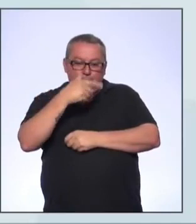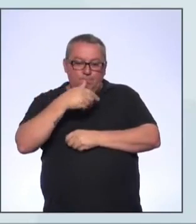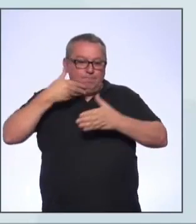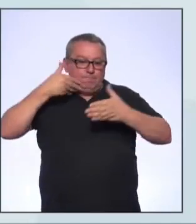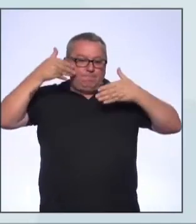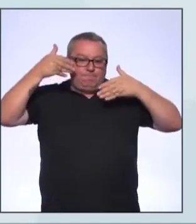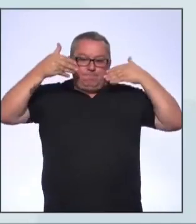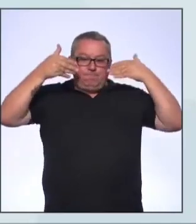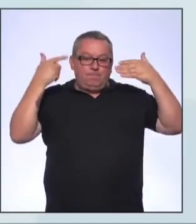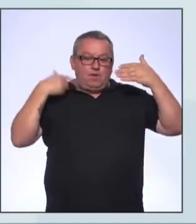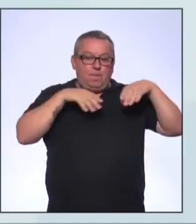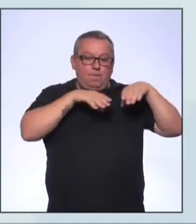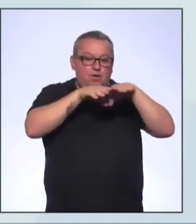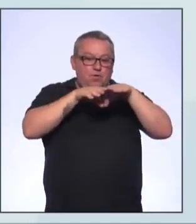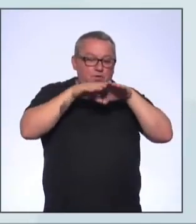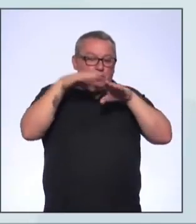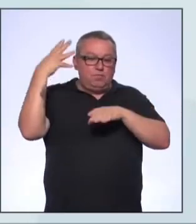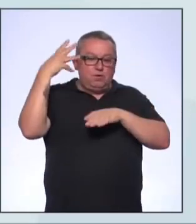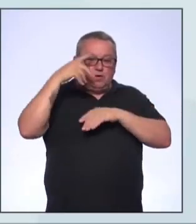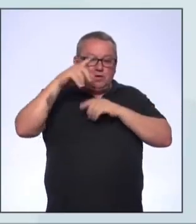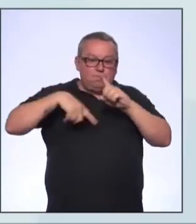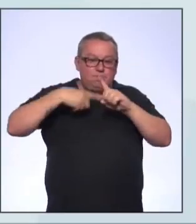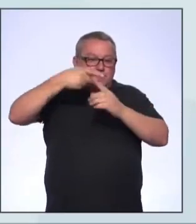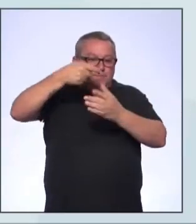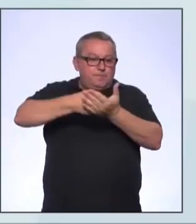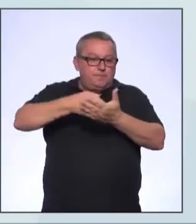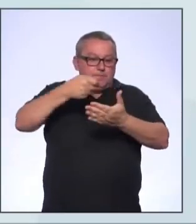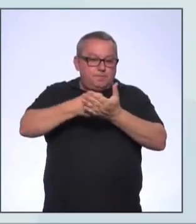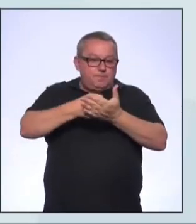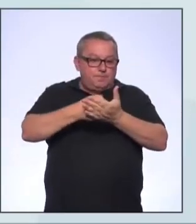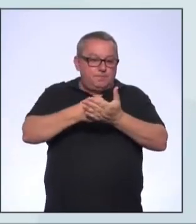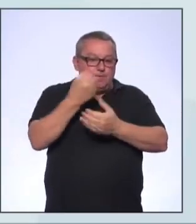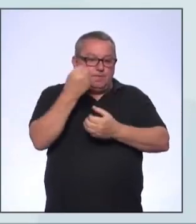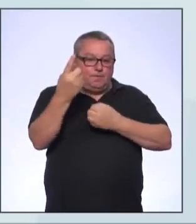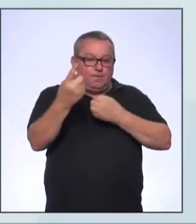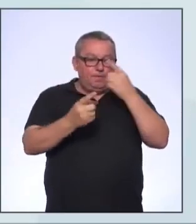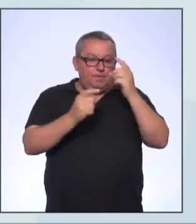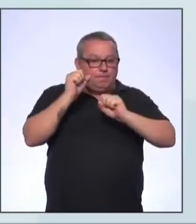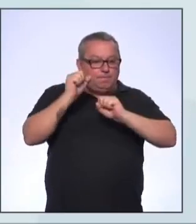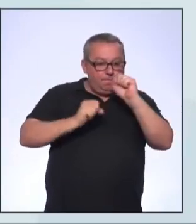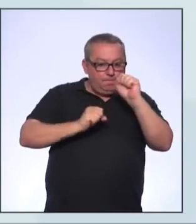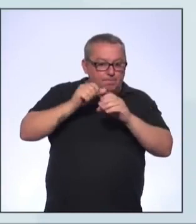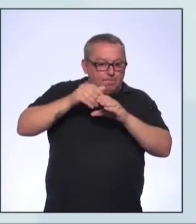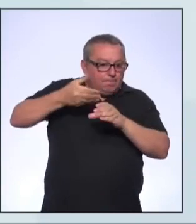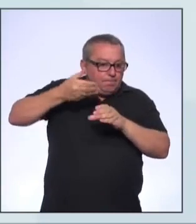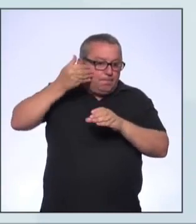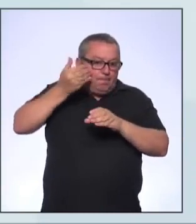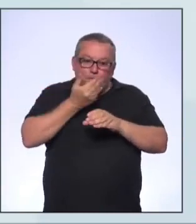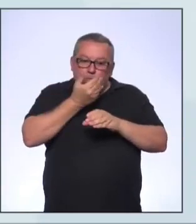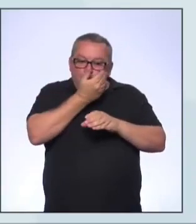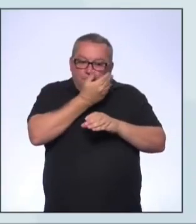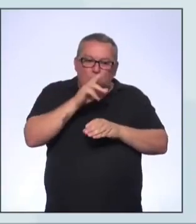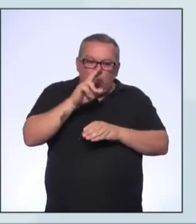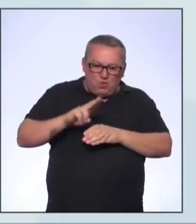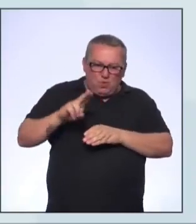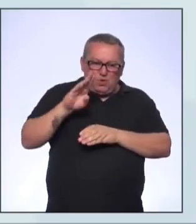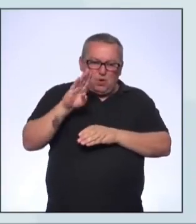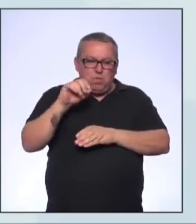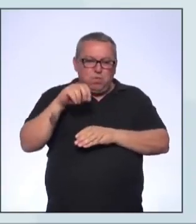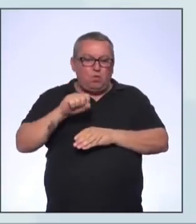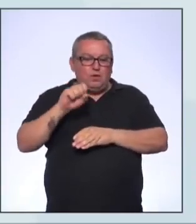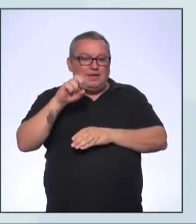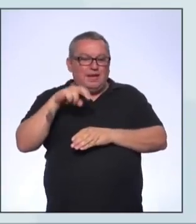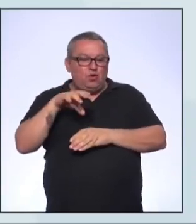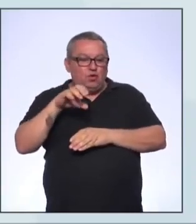com padrões de beleza cada vez mais exigentes, algumas empresas de cosméticos abusam do bom senso